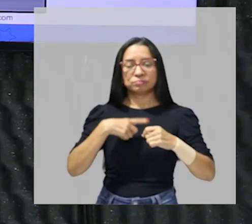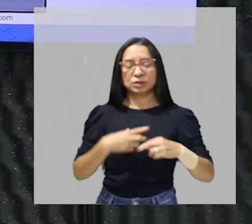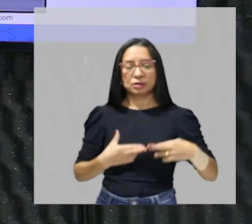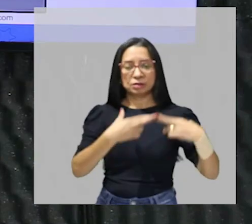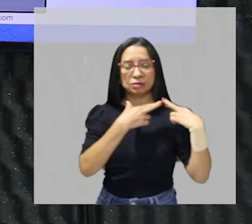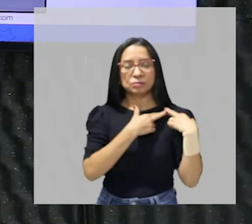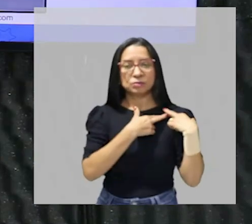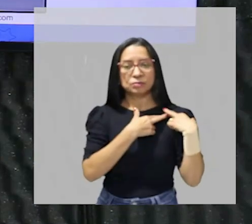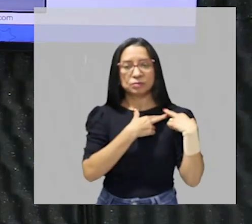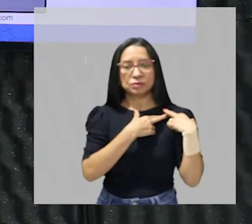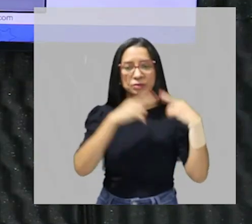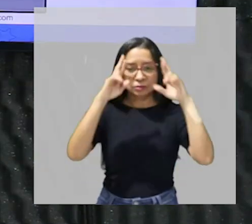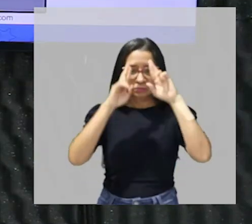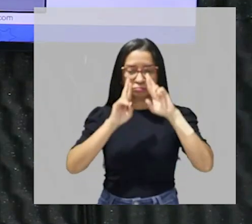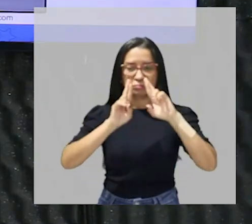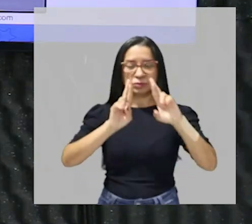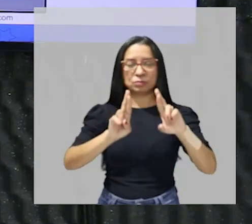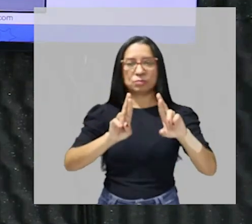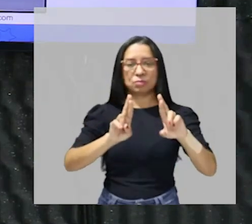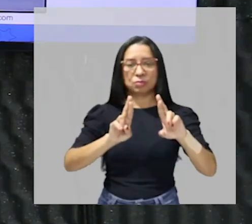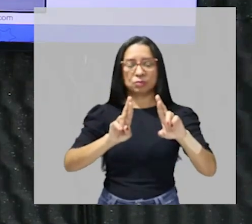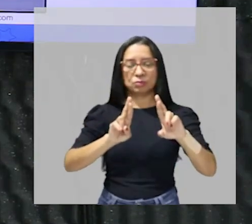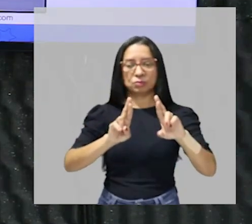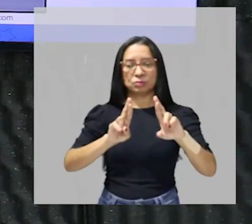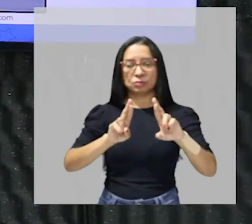Tem todos esses valores que são...